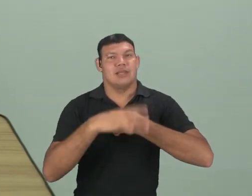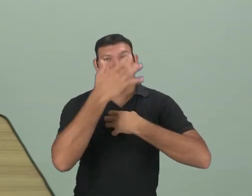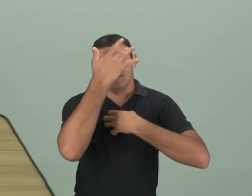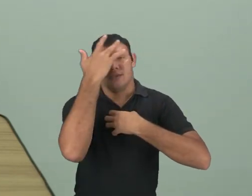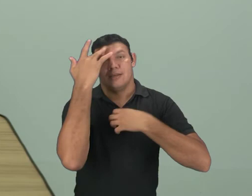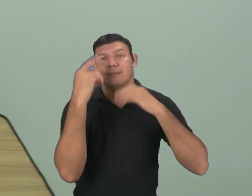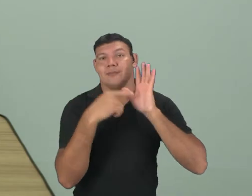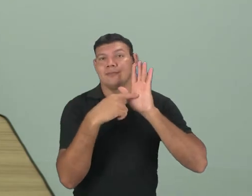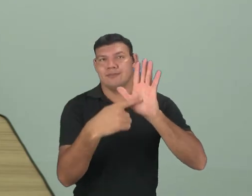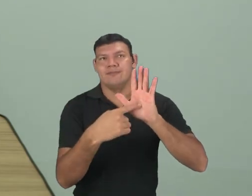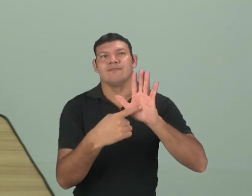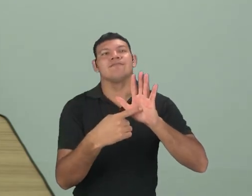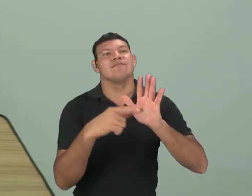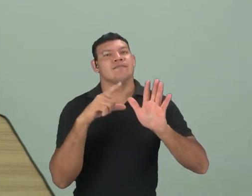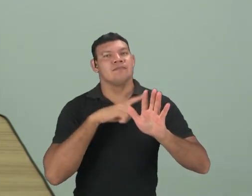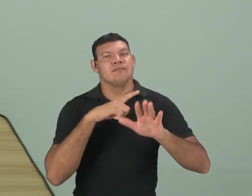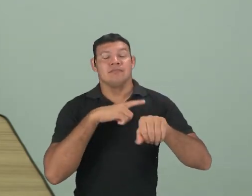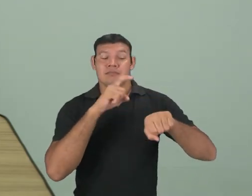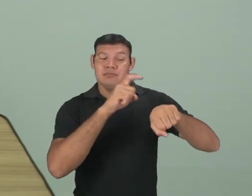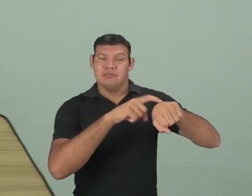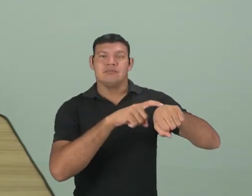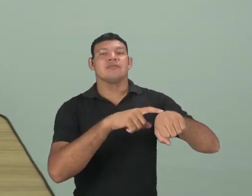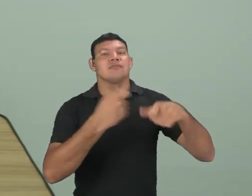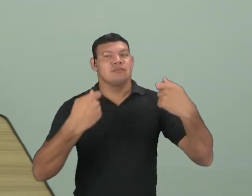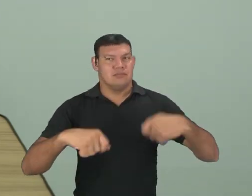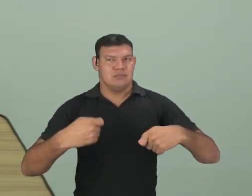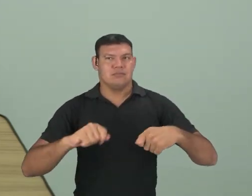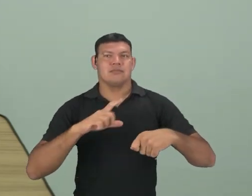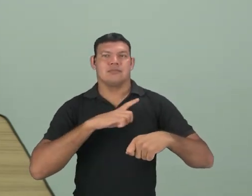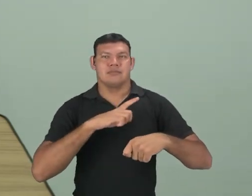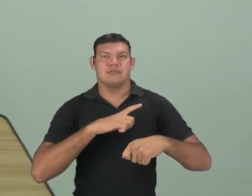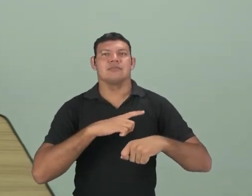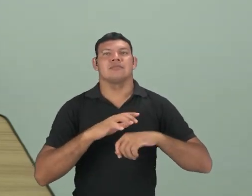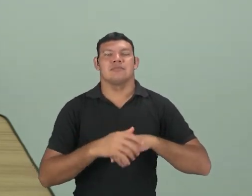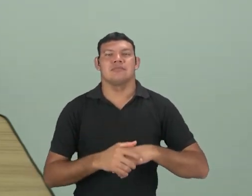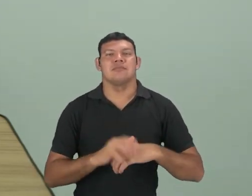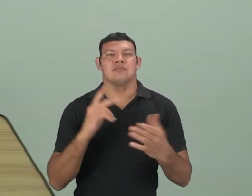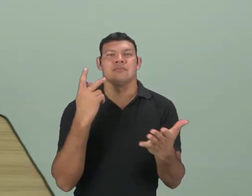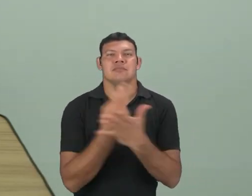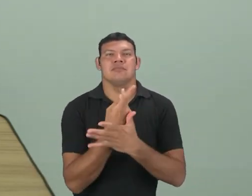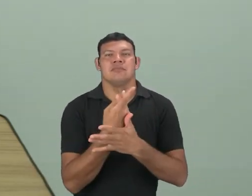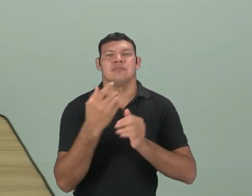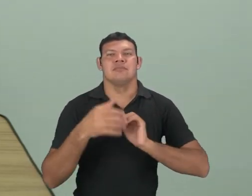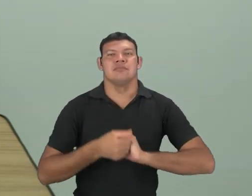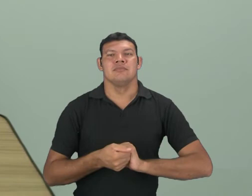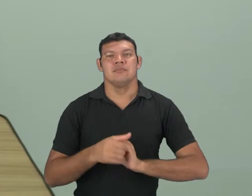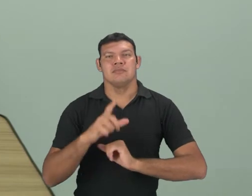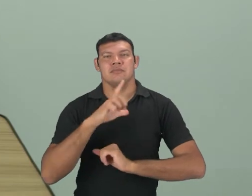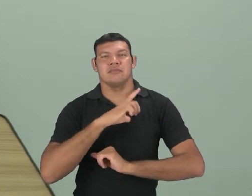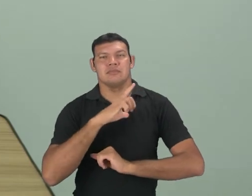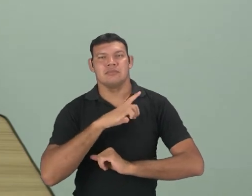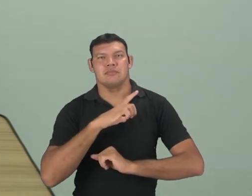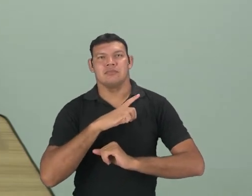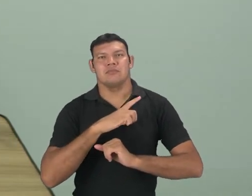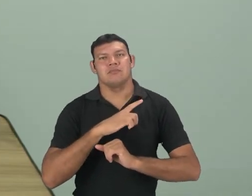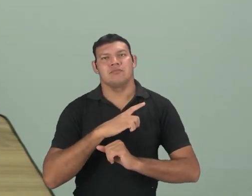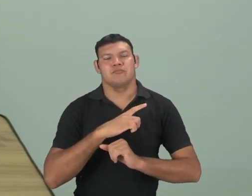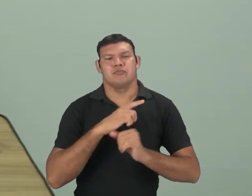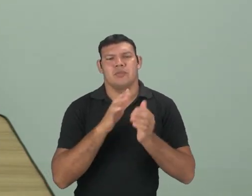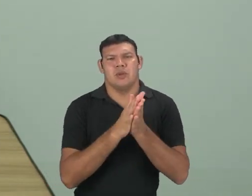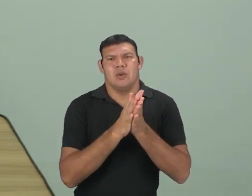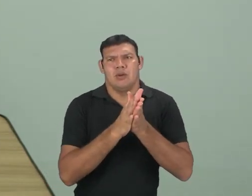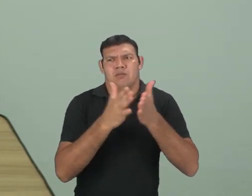né? Vimos que tem que ter também um tempo certo para que isso aconteça, né? Tem que ter lá um tempo, ele não pode ser